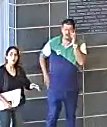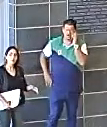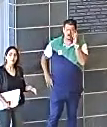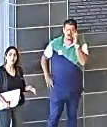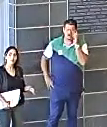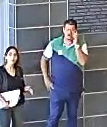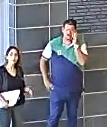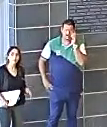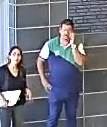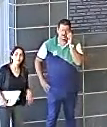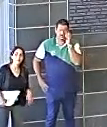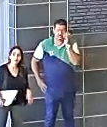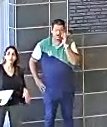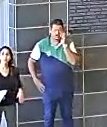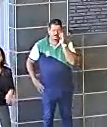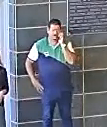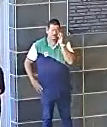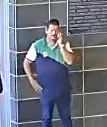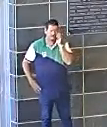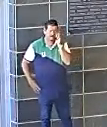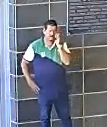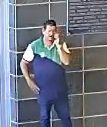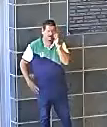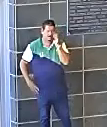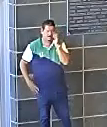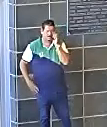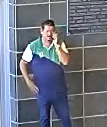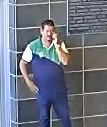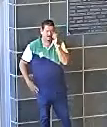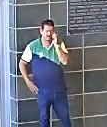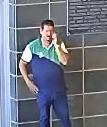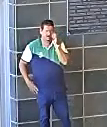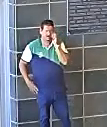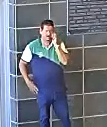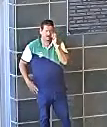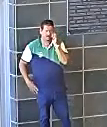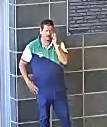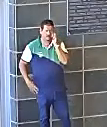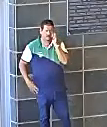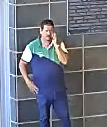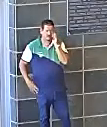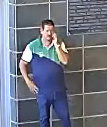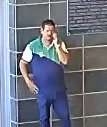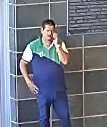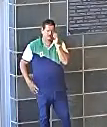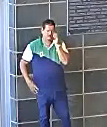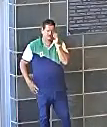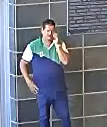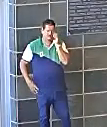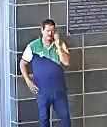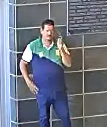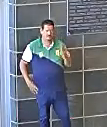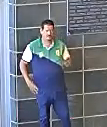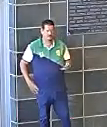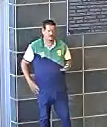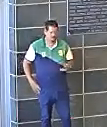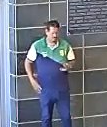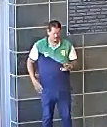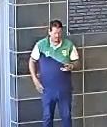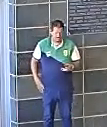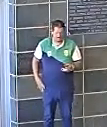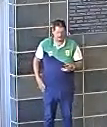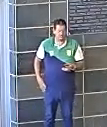CAD Boa tarde Boa tarde a todos e todas aqui presentes hoje eh antes de